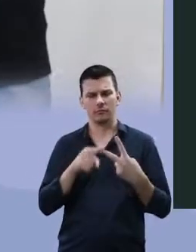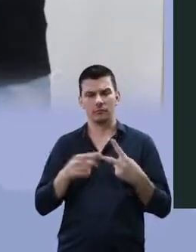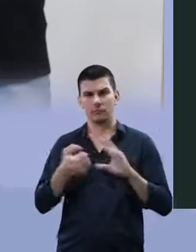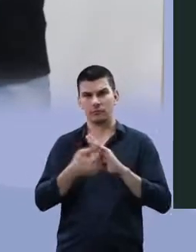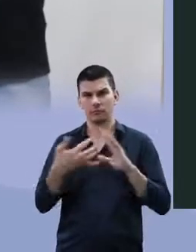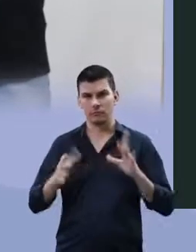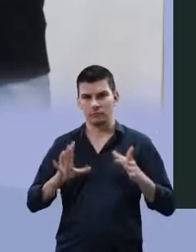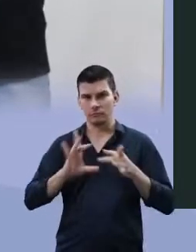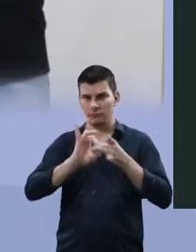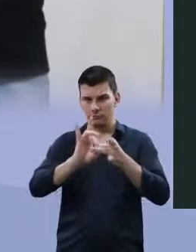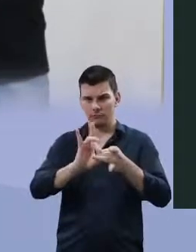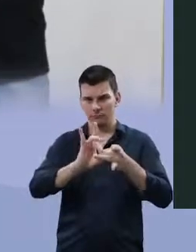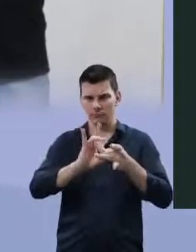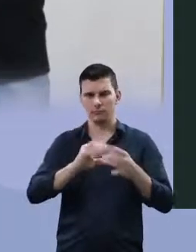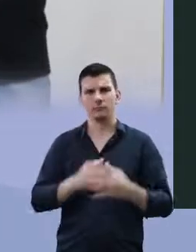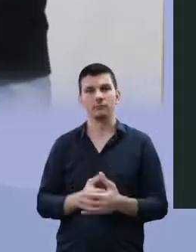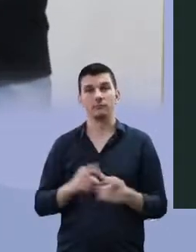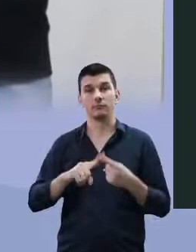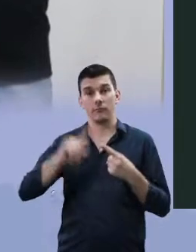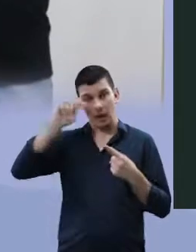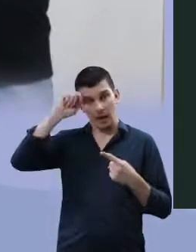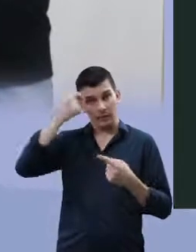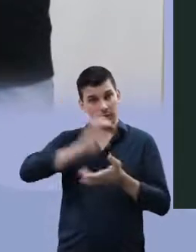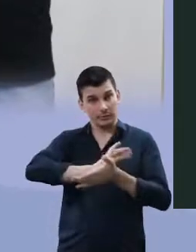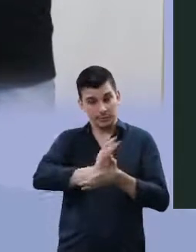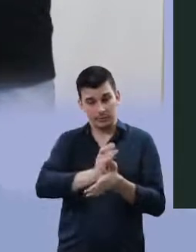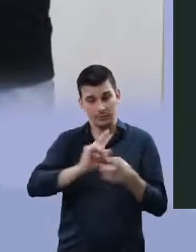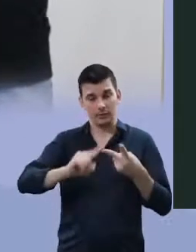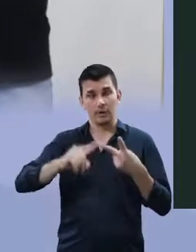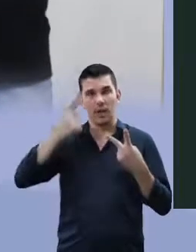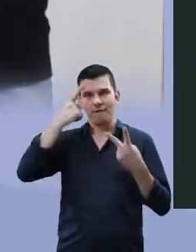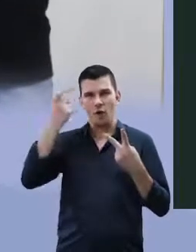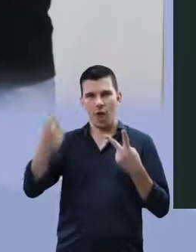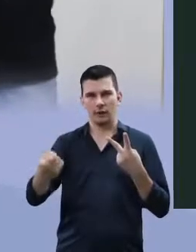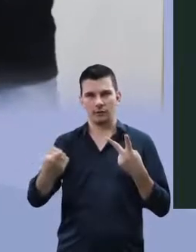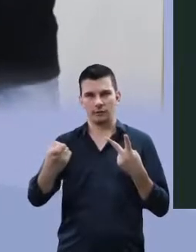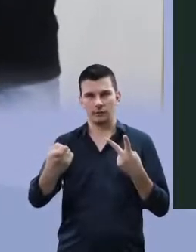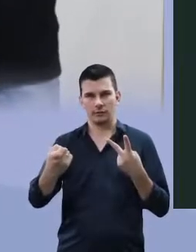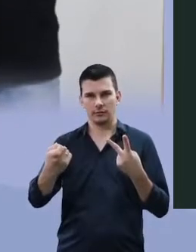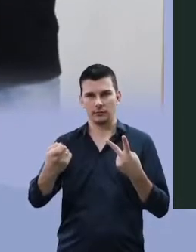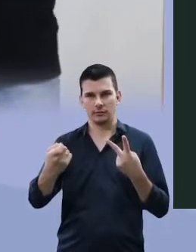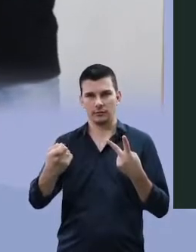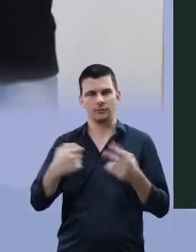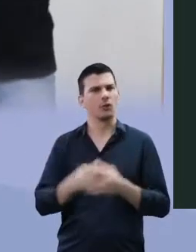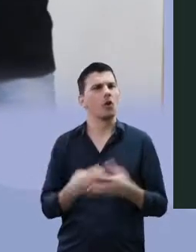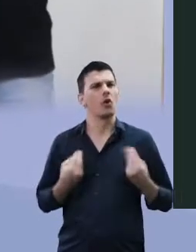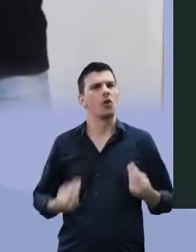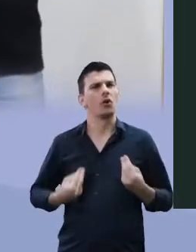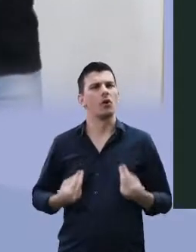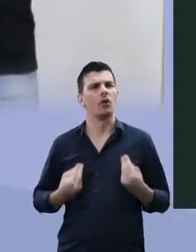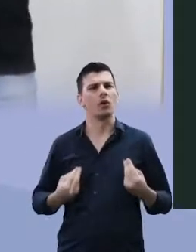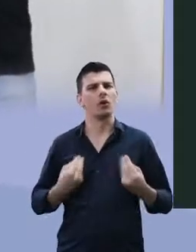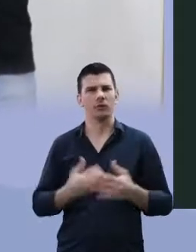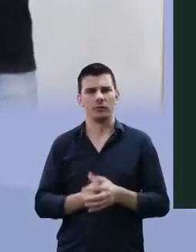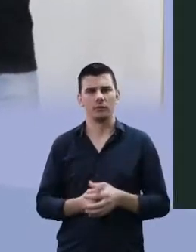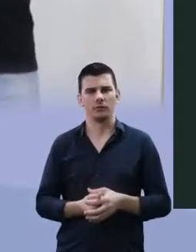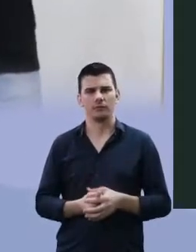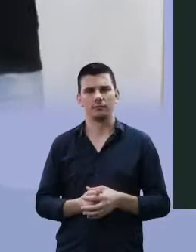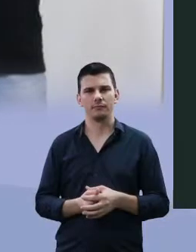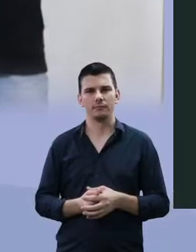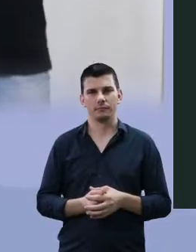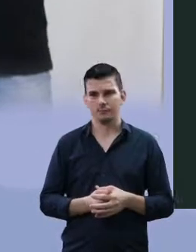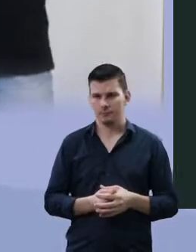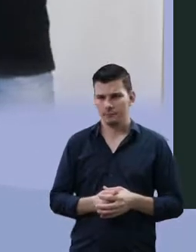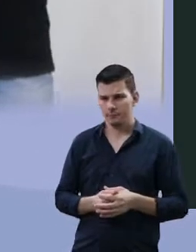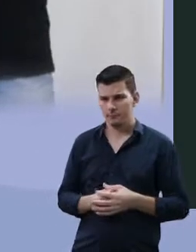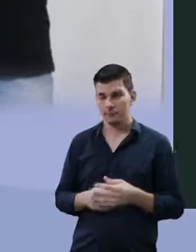pegar dois elementos que estão intimamente associados: racismo e violência. Como se dá isso?